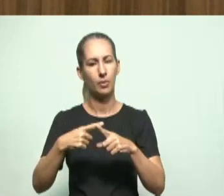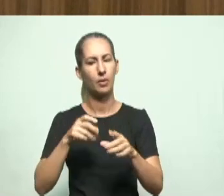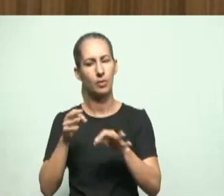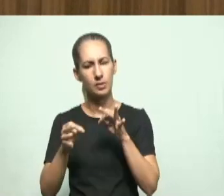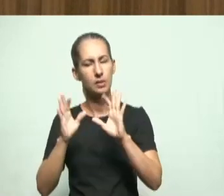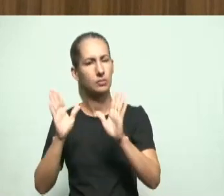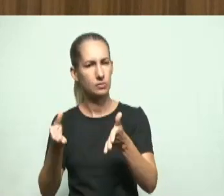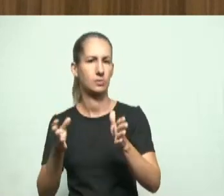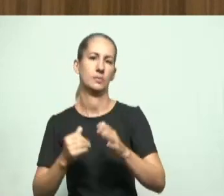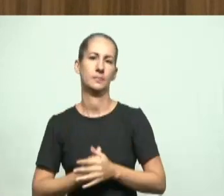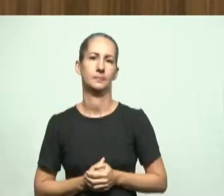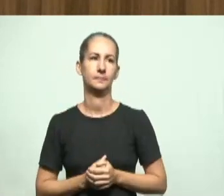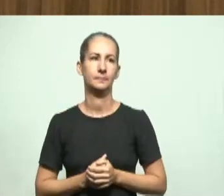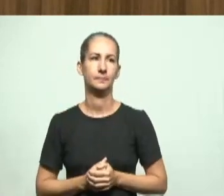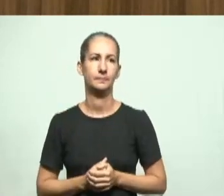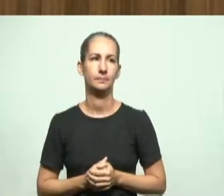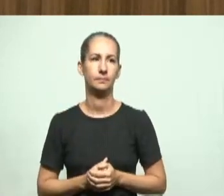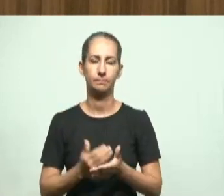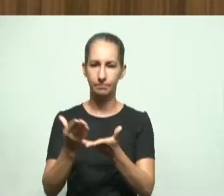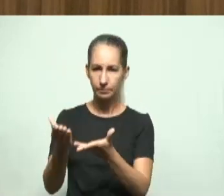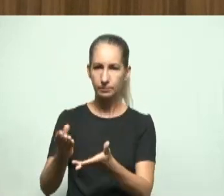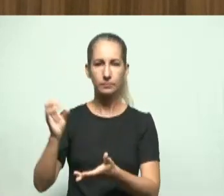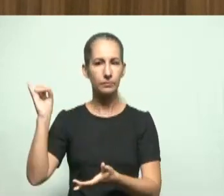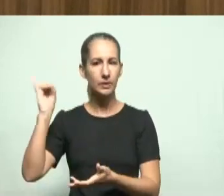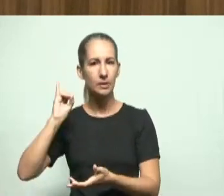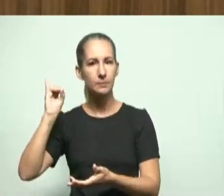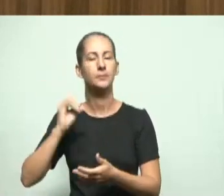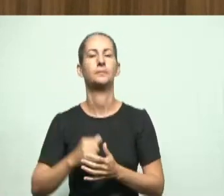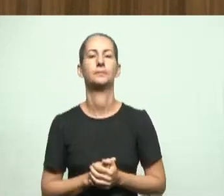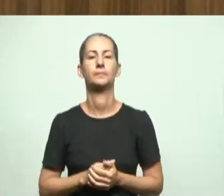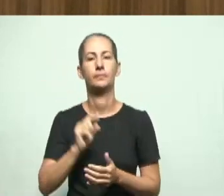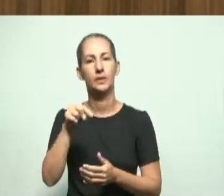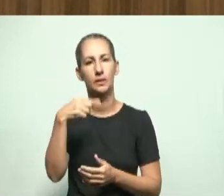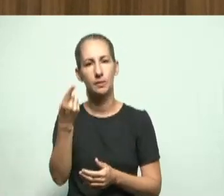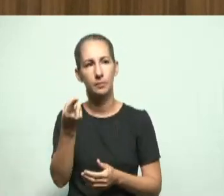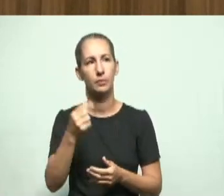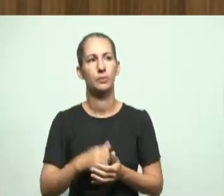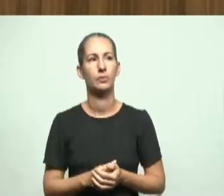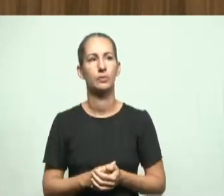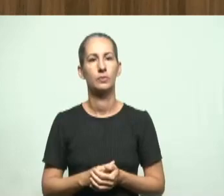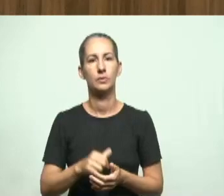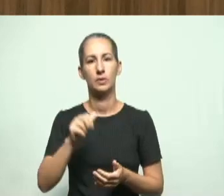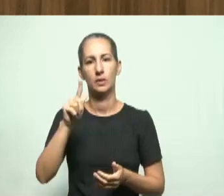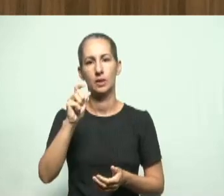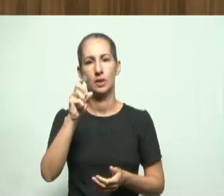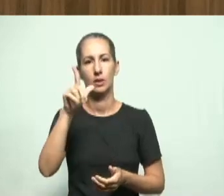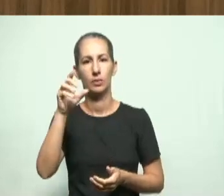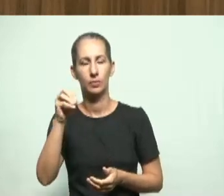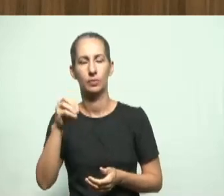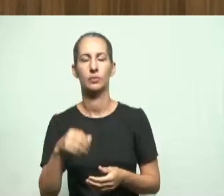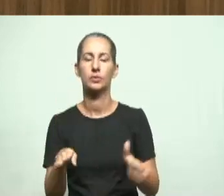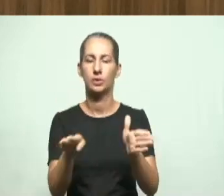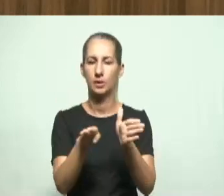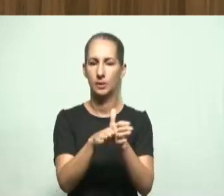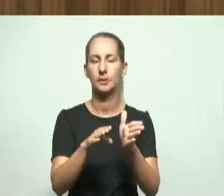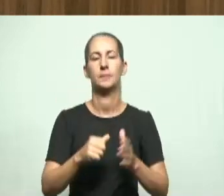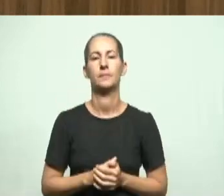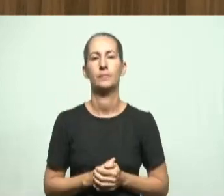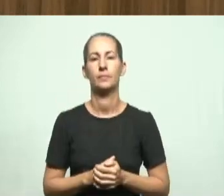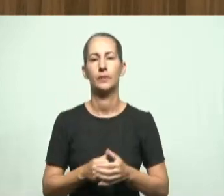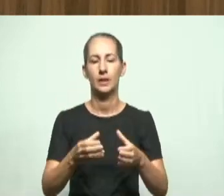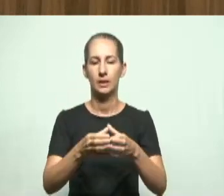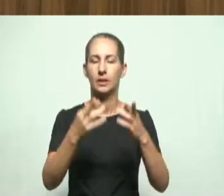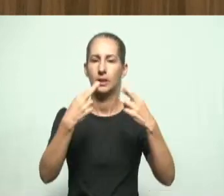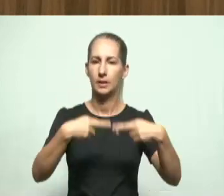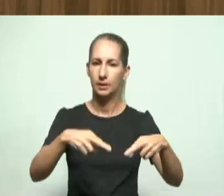pronto para o bairro de Igapó, e depois vamos chegar na comunidade do Galo, depois vamos chegar na